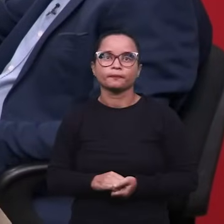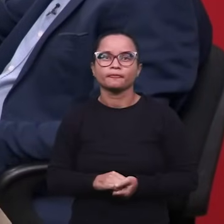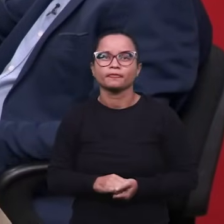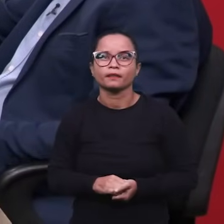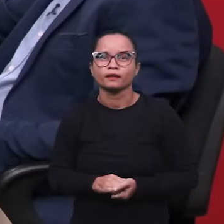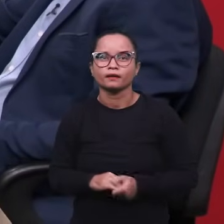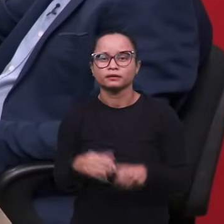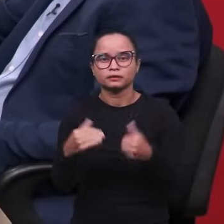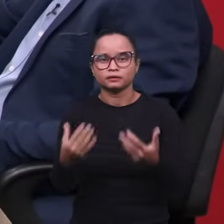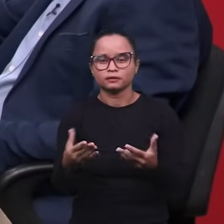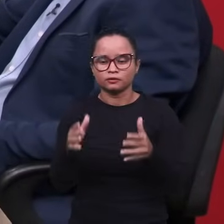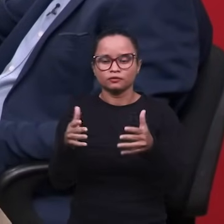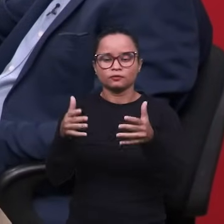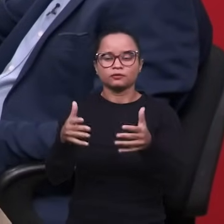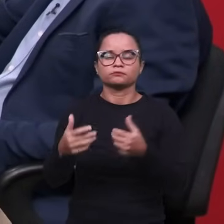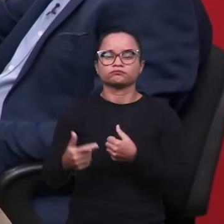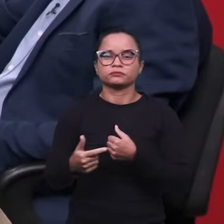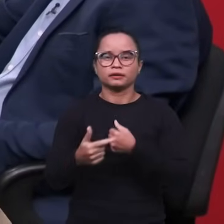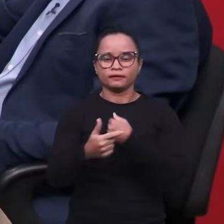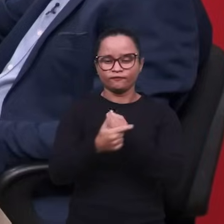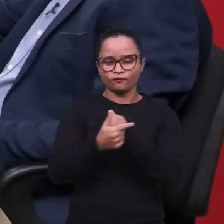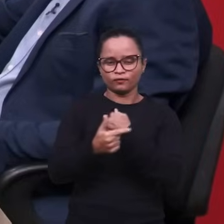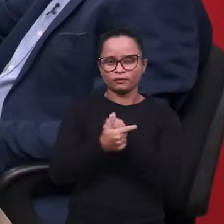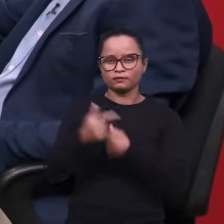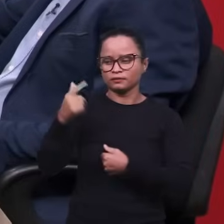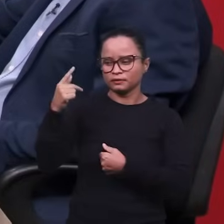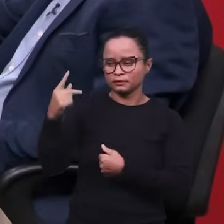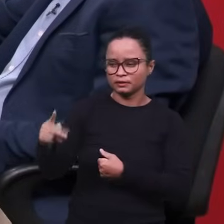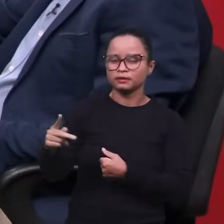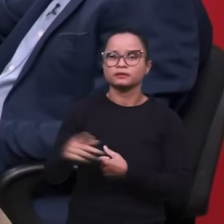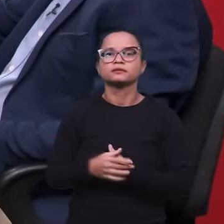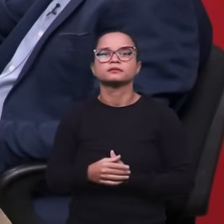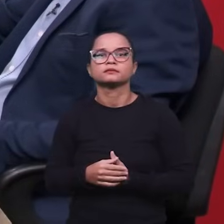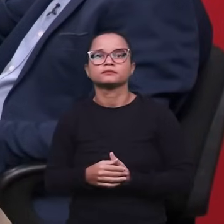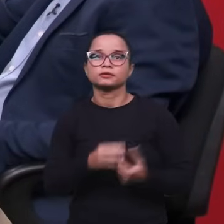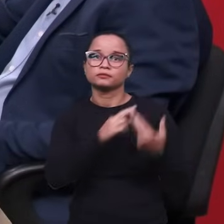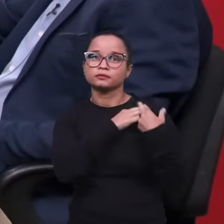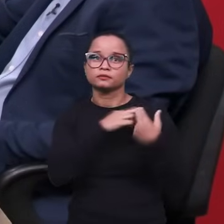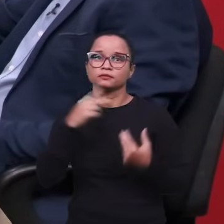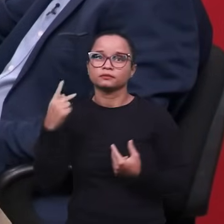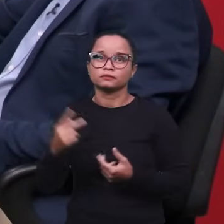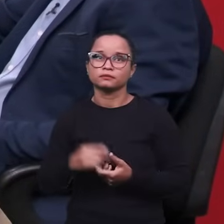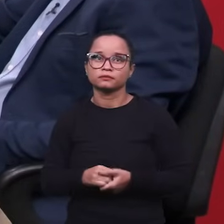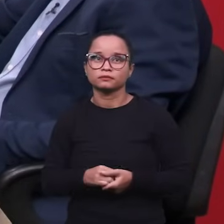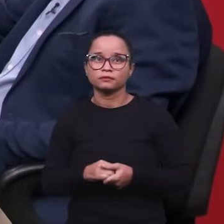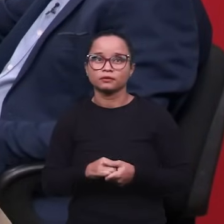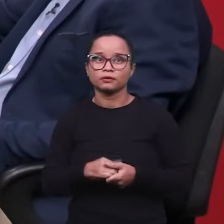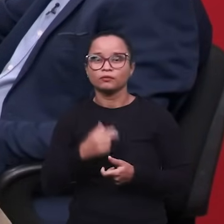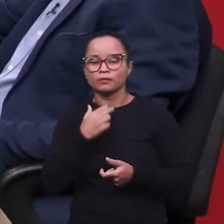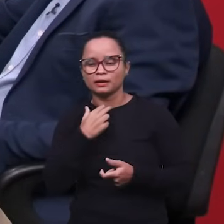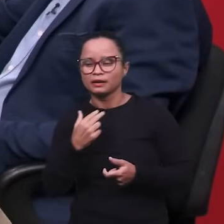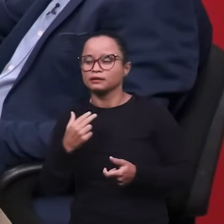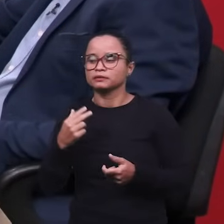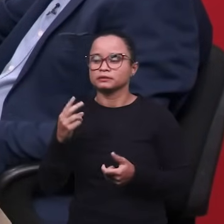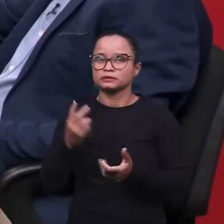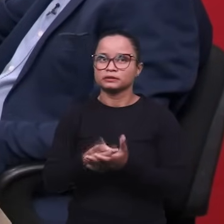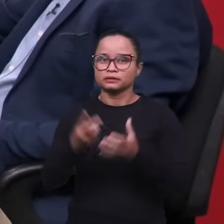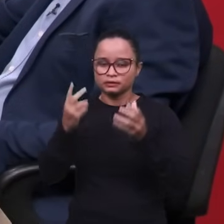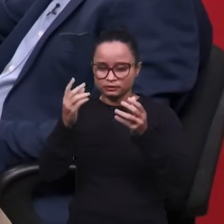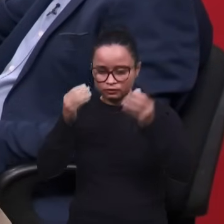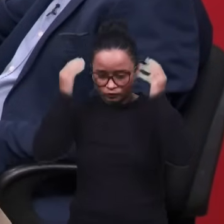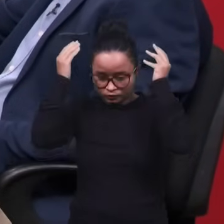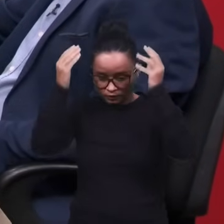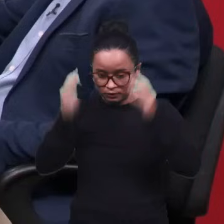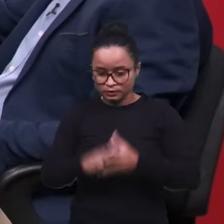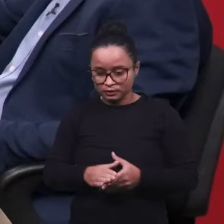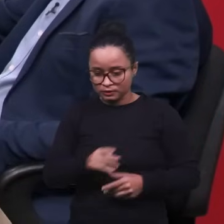de que ele foi tão voltado para as funções dele, para o carro dele. Era um homem muito ocupado, ele tinha um reino, ele